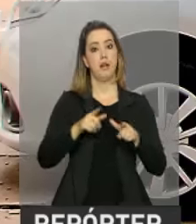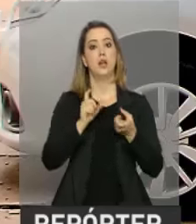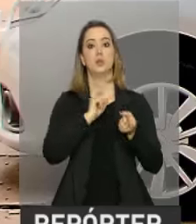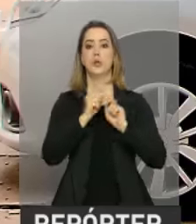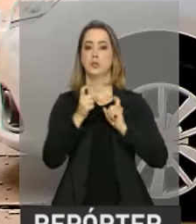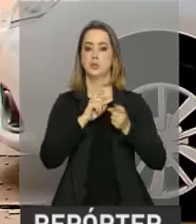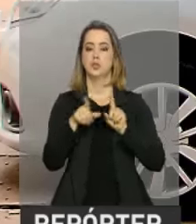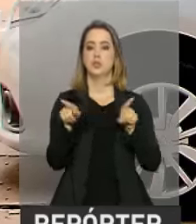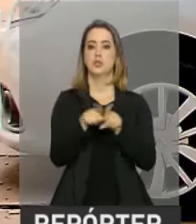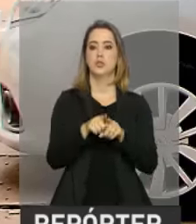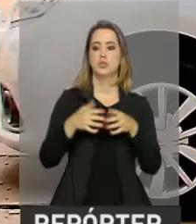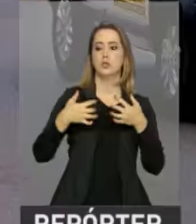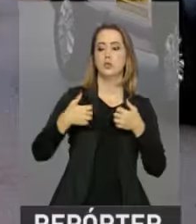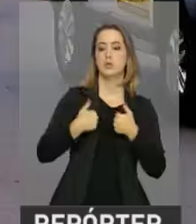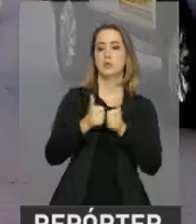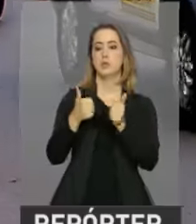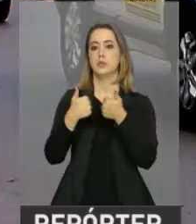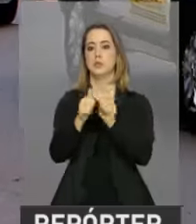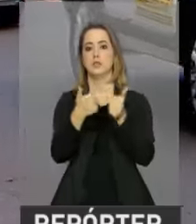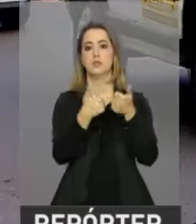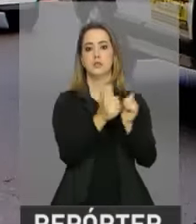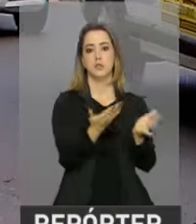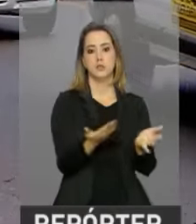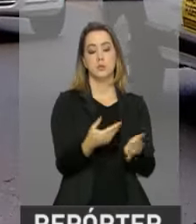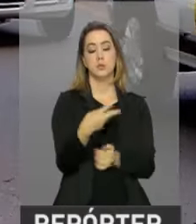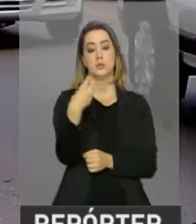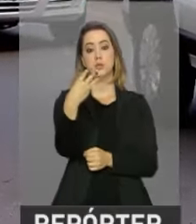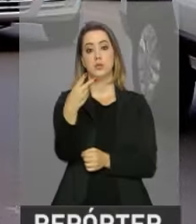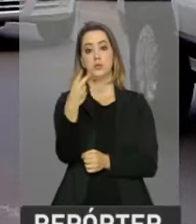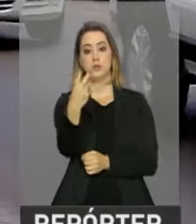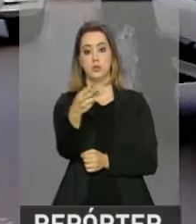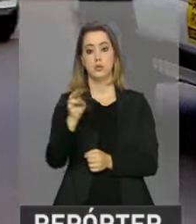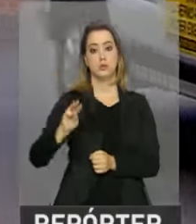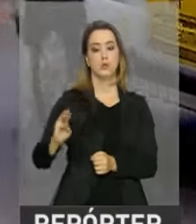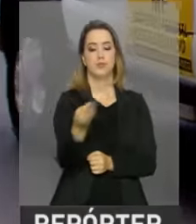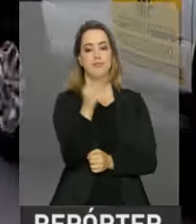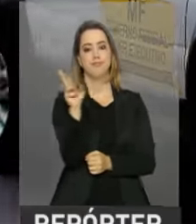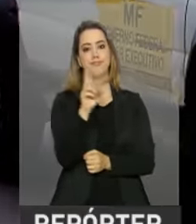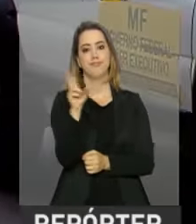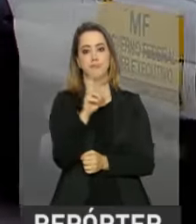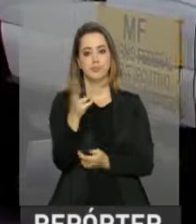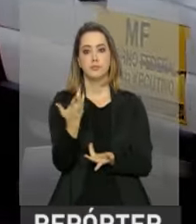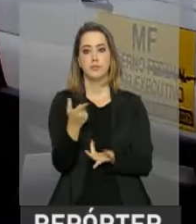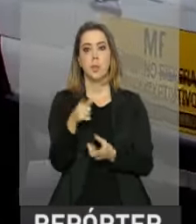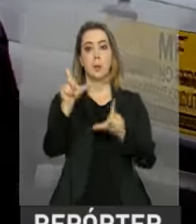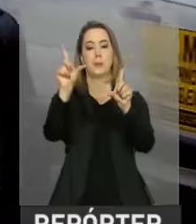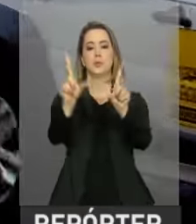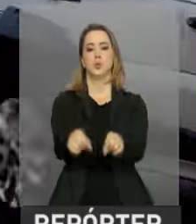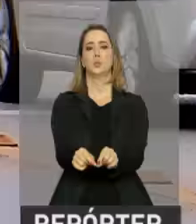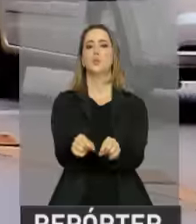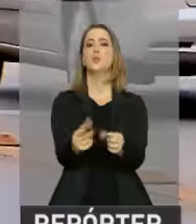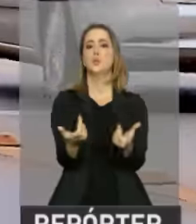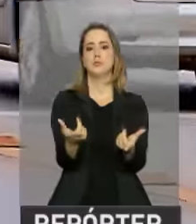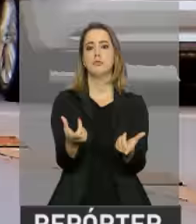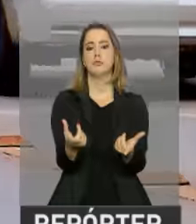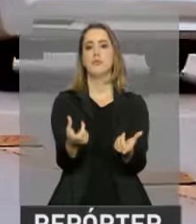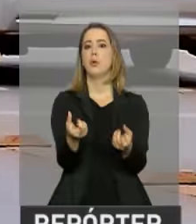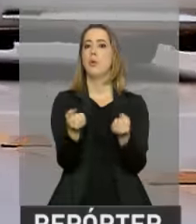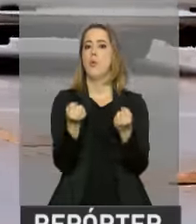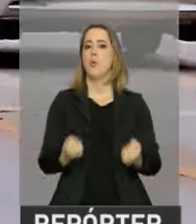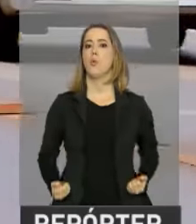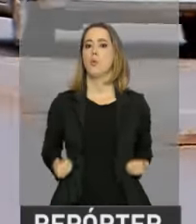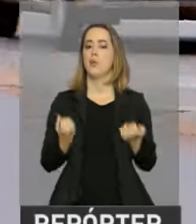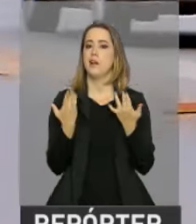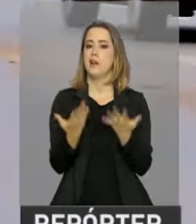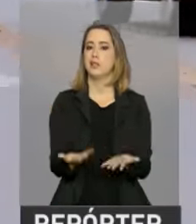de servidores por ano o gasto é de R2 milhões deais para reduzir custos o governo vai